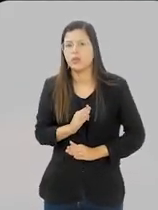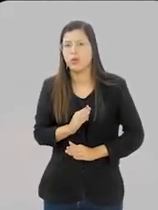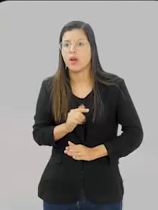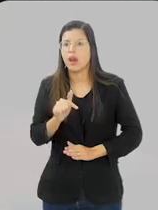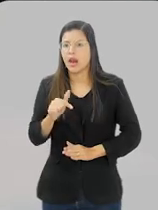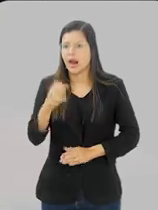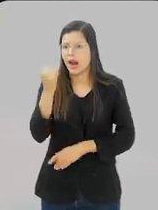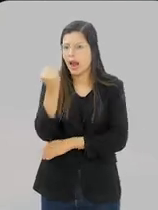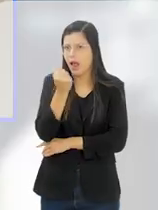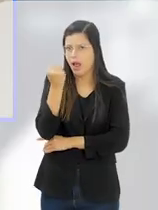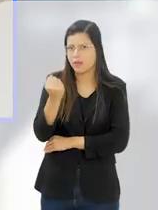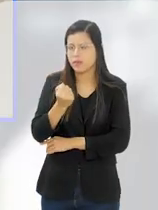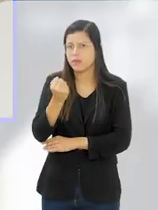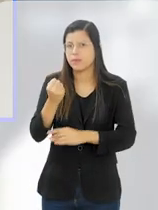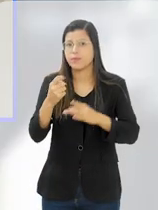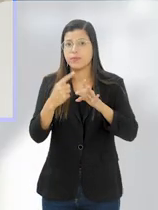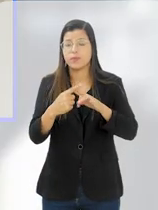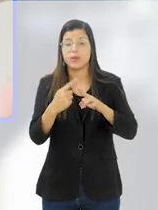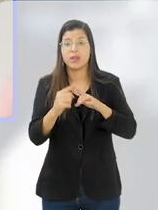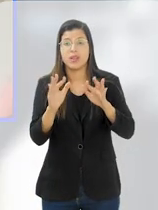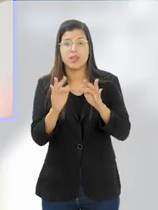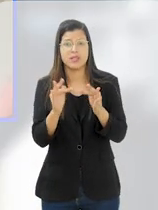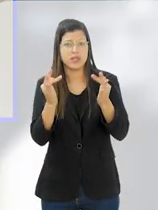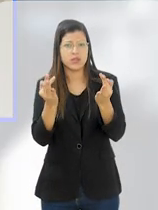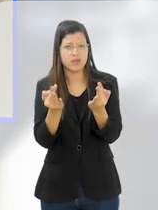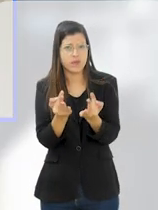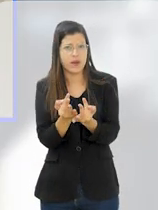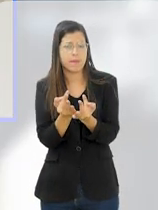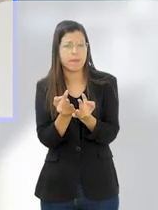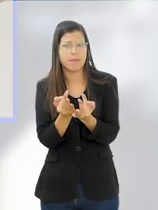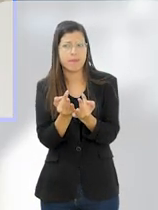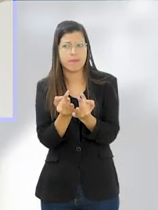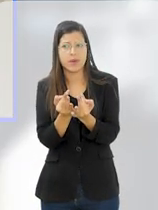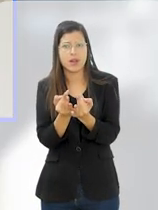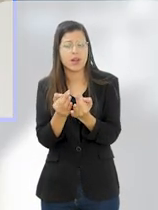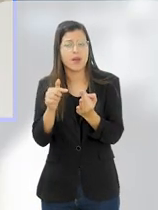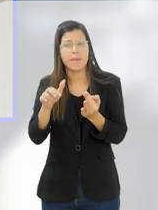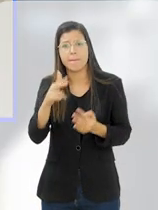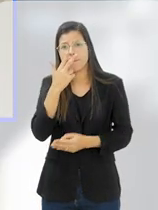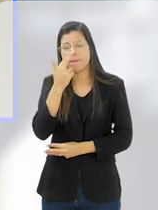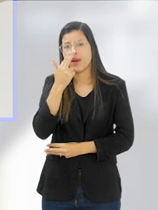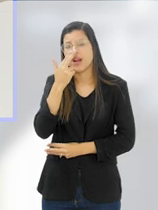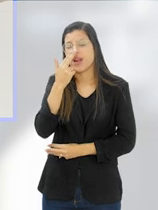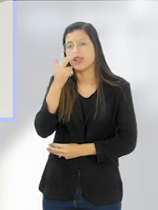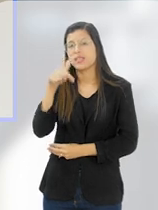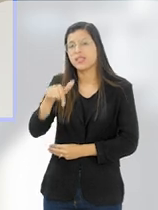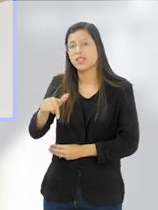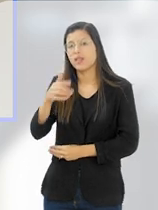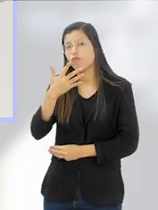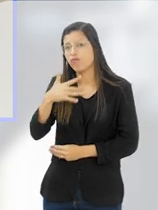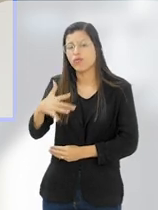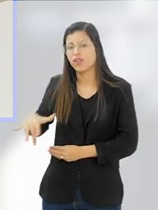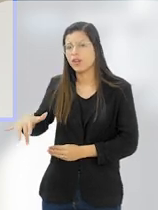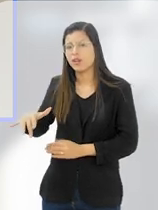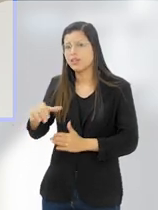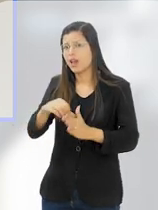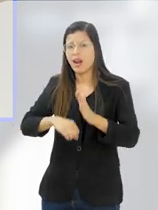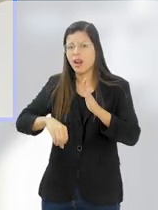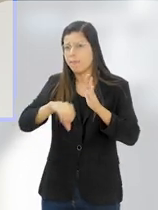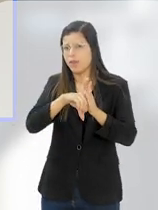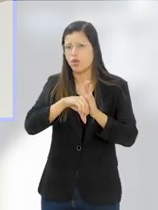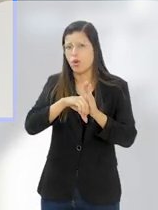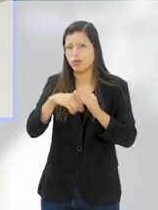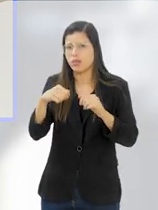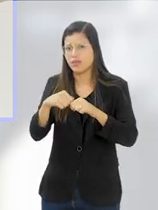ilegal, isso é muito grave, porque essas famílias estão não, nada mais do que tornando seus filhos criminosos.